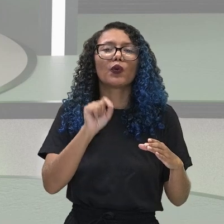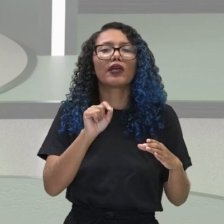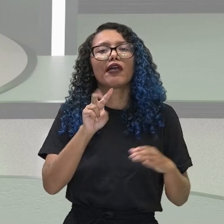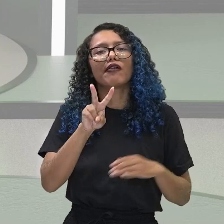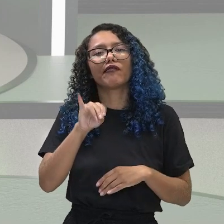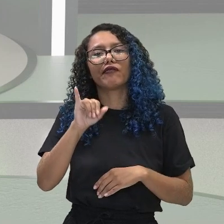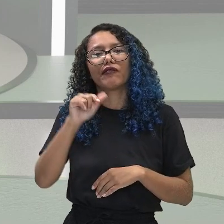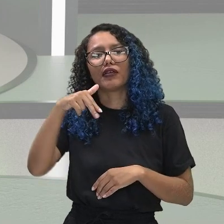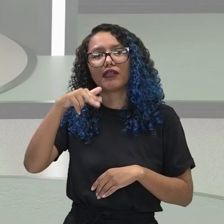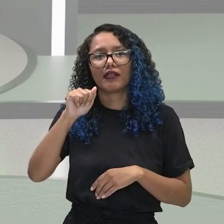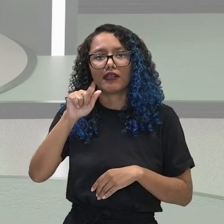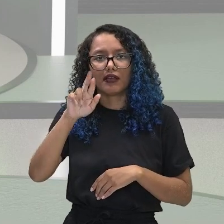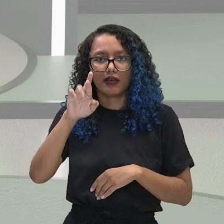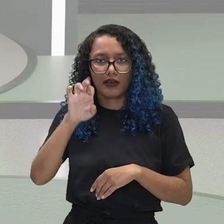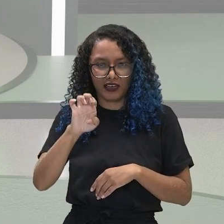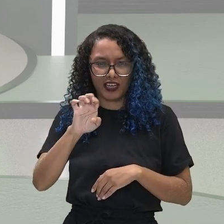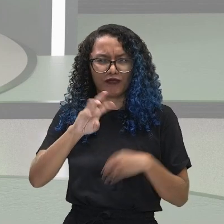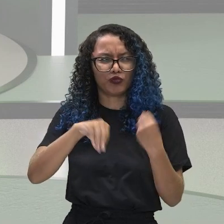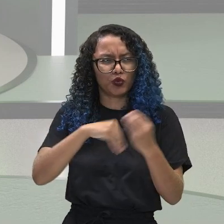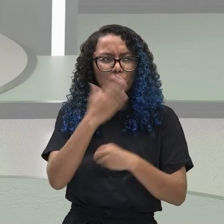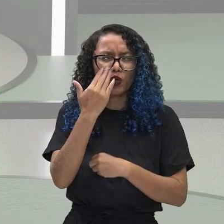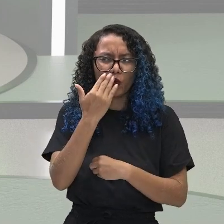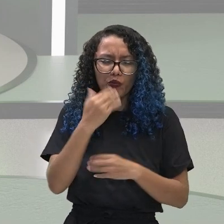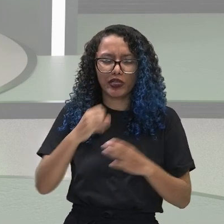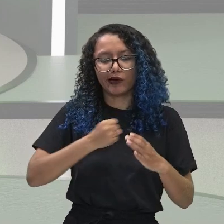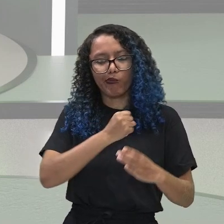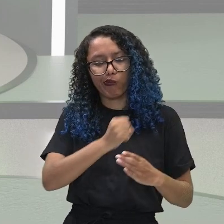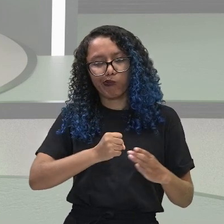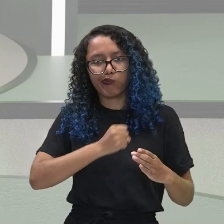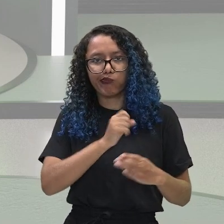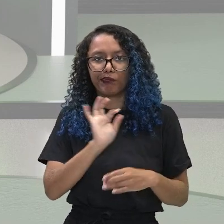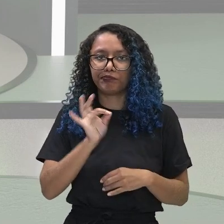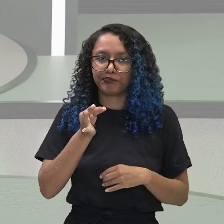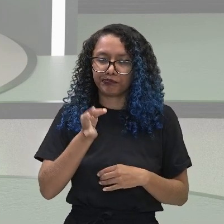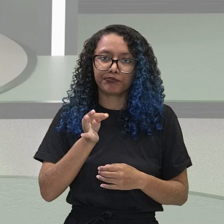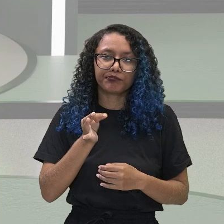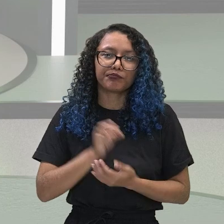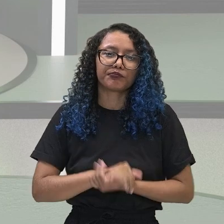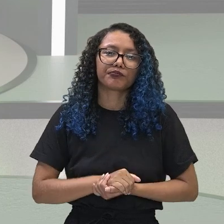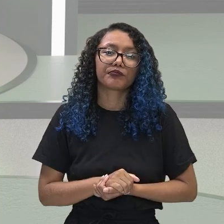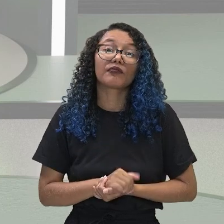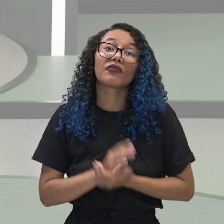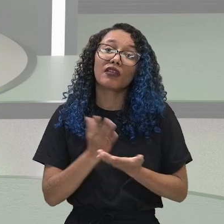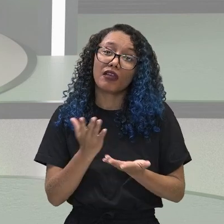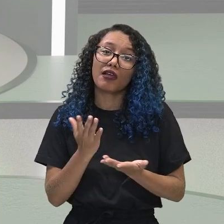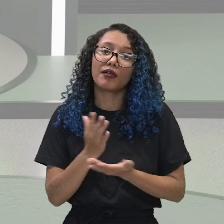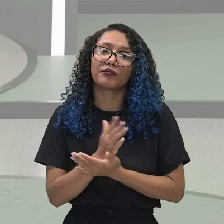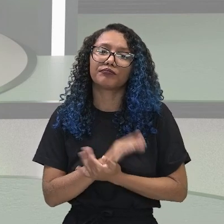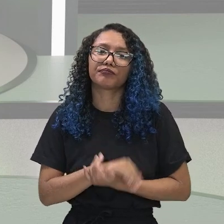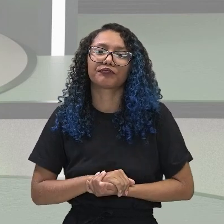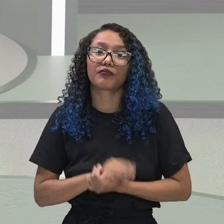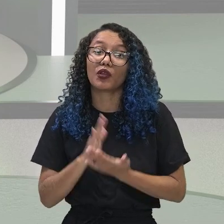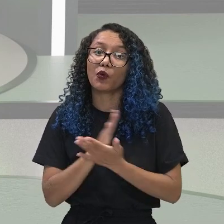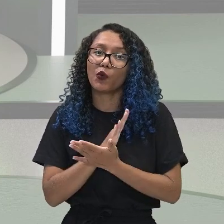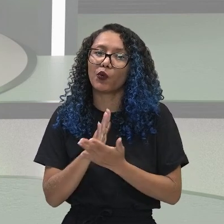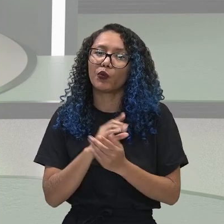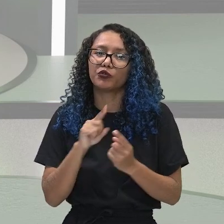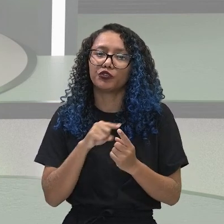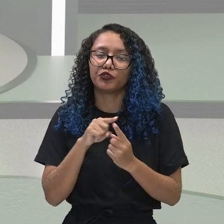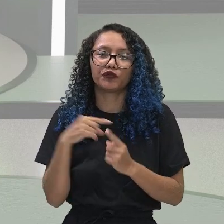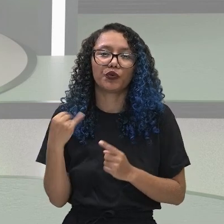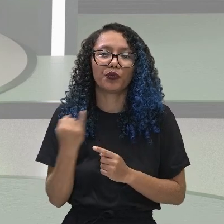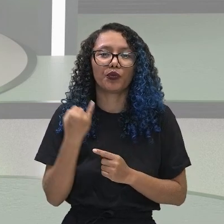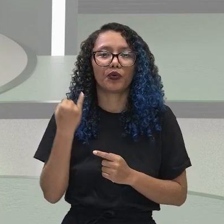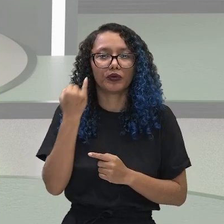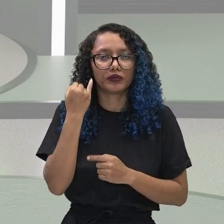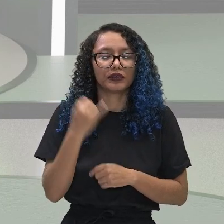vinagre, certo? Então, essa é uma das importâncias e como ele está presente